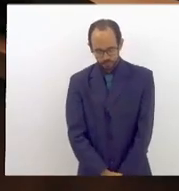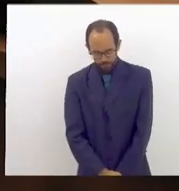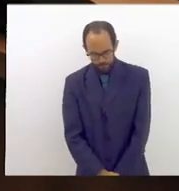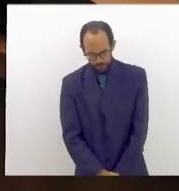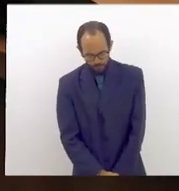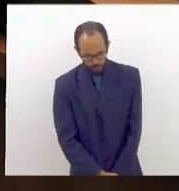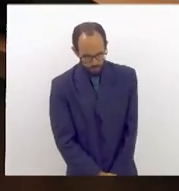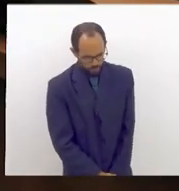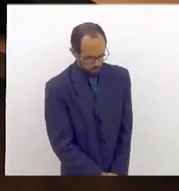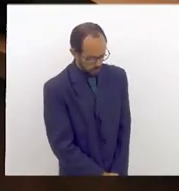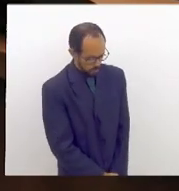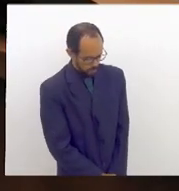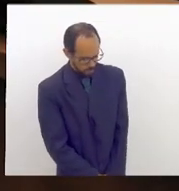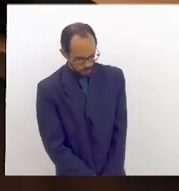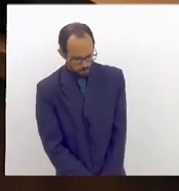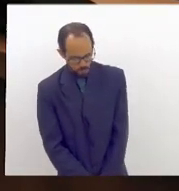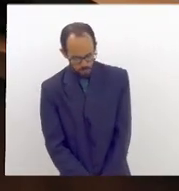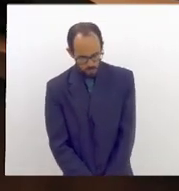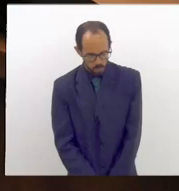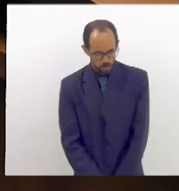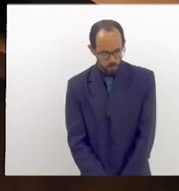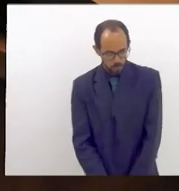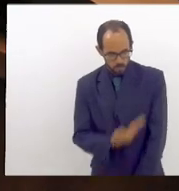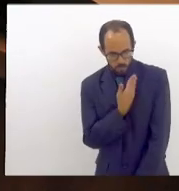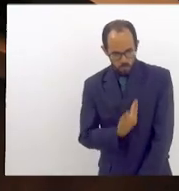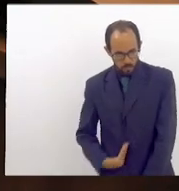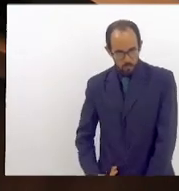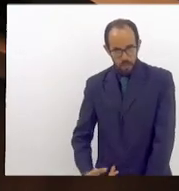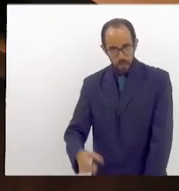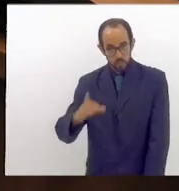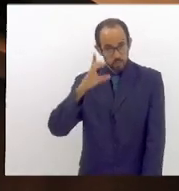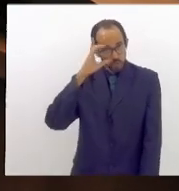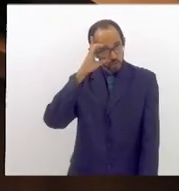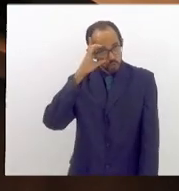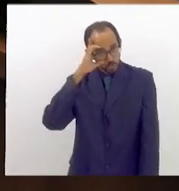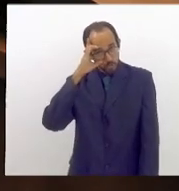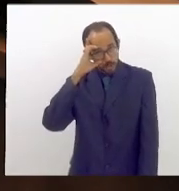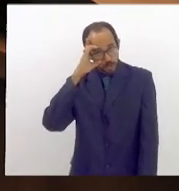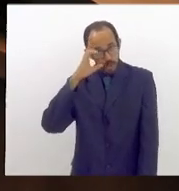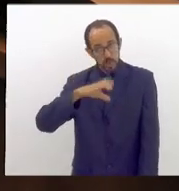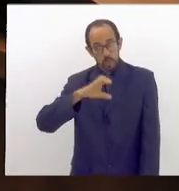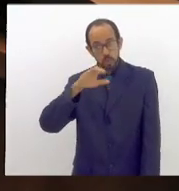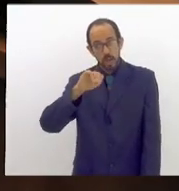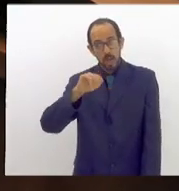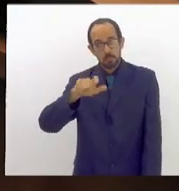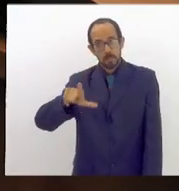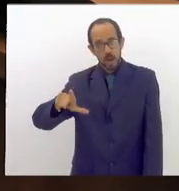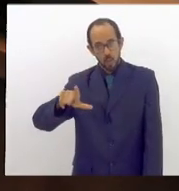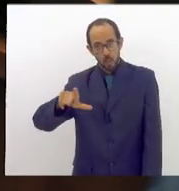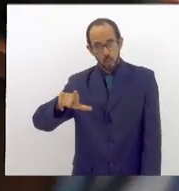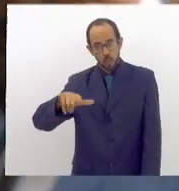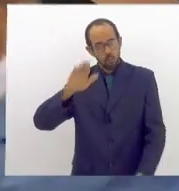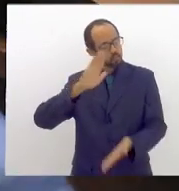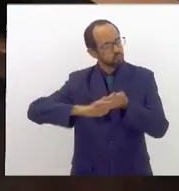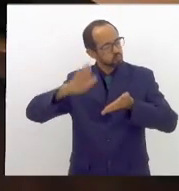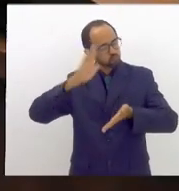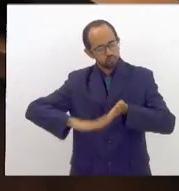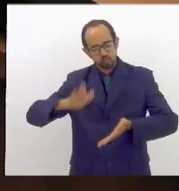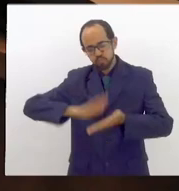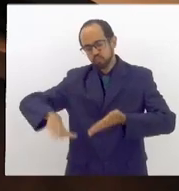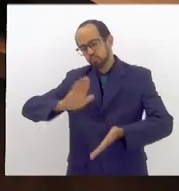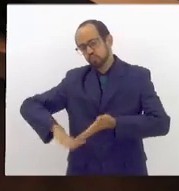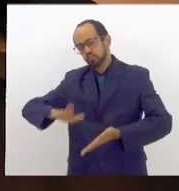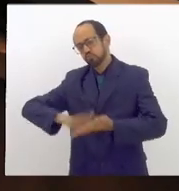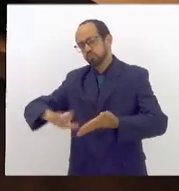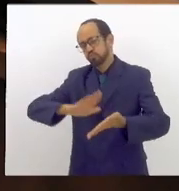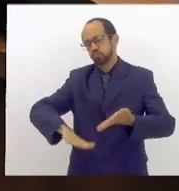o governo Dilma quanto o governo Cabral gastaram a rodo